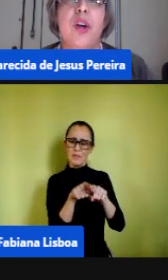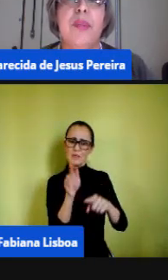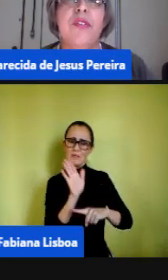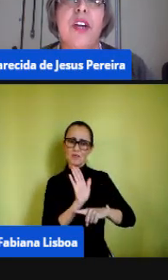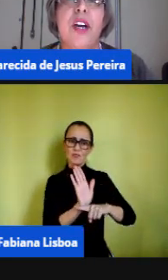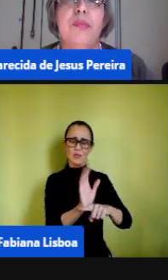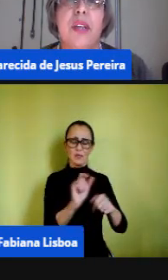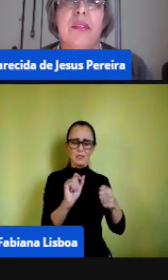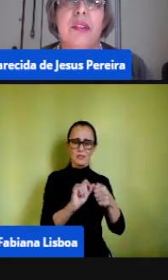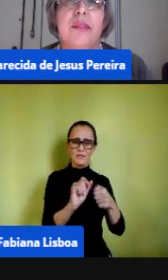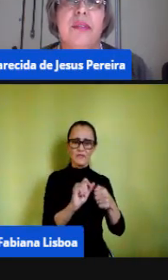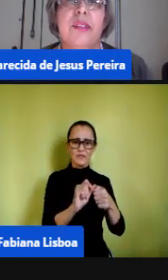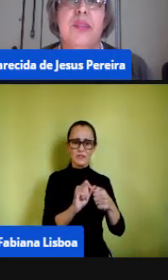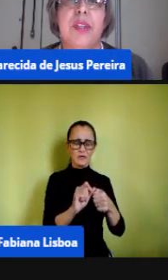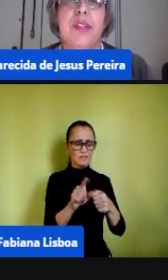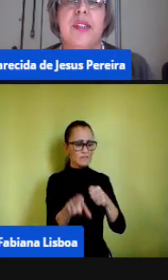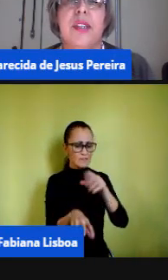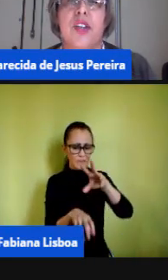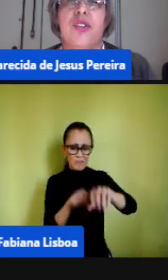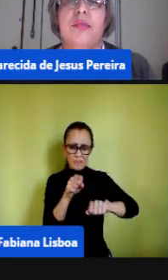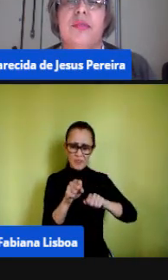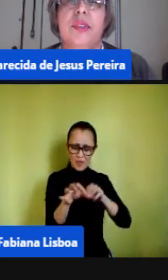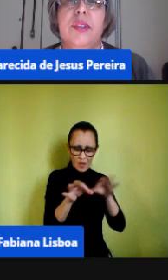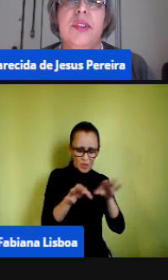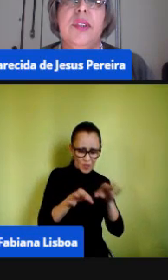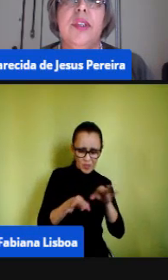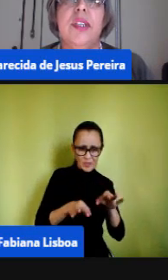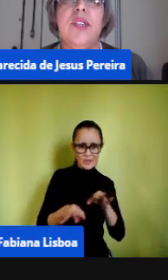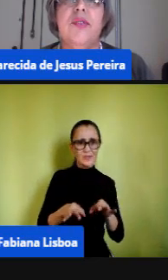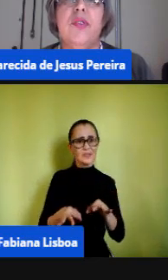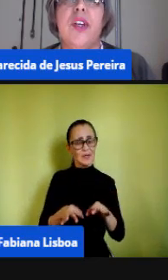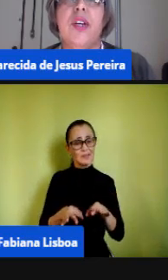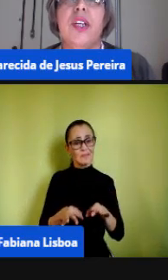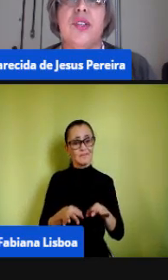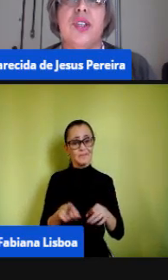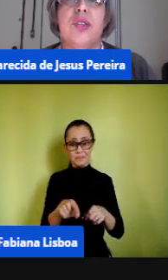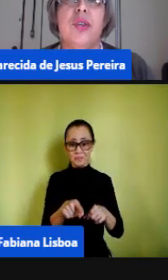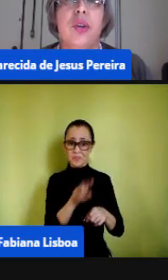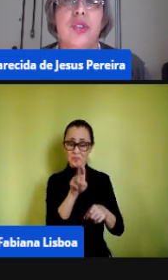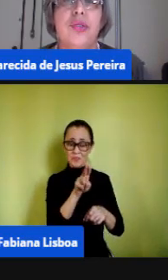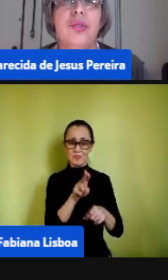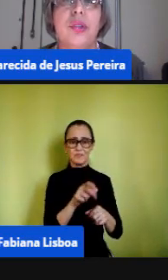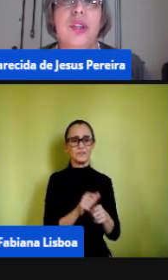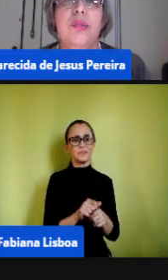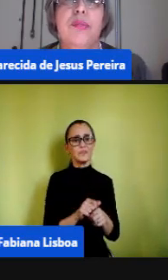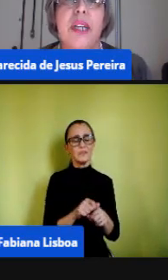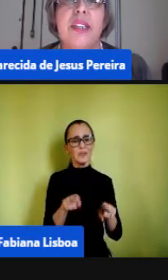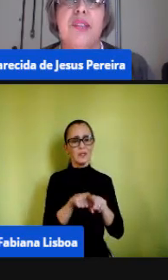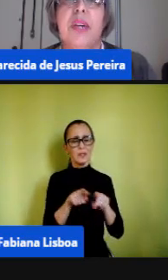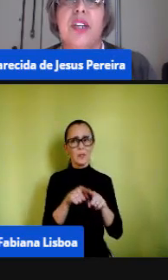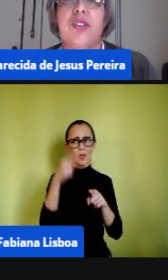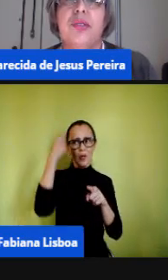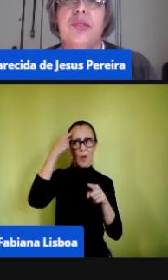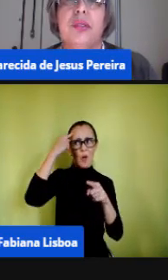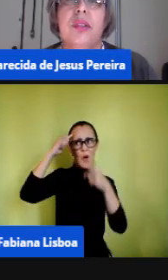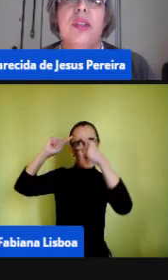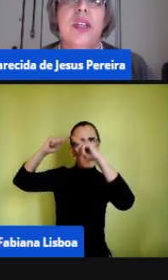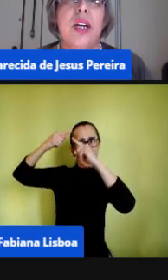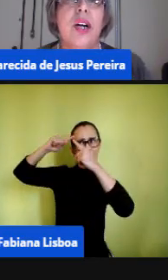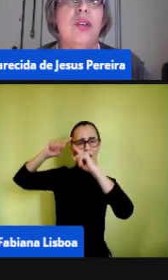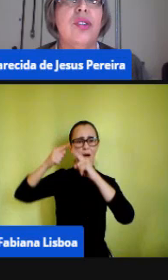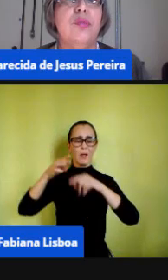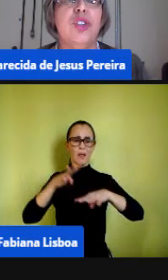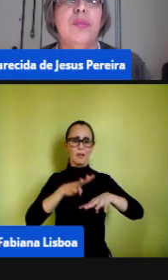sua própria ferramenta de aprendizagem. Desenvolver o raciocínio lógico, matemático